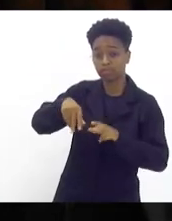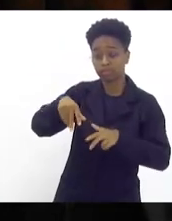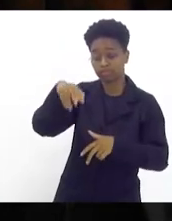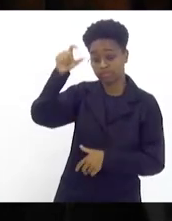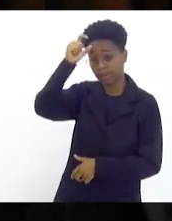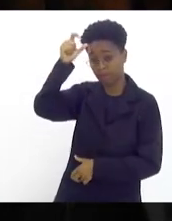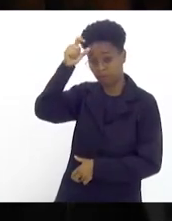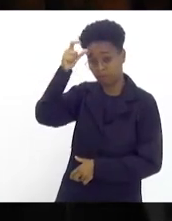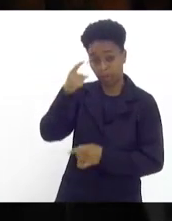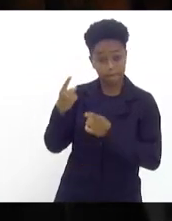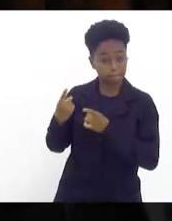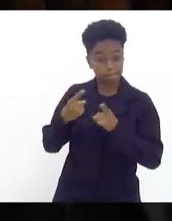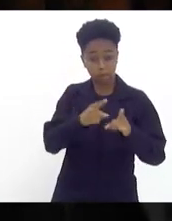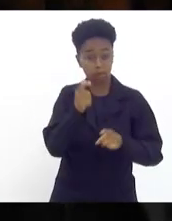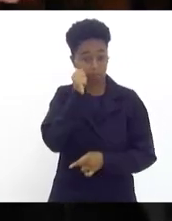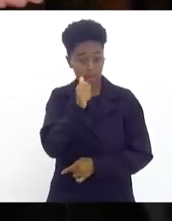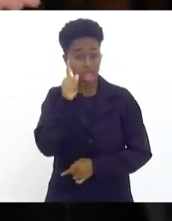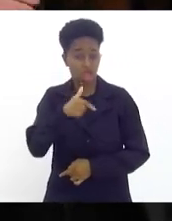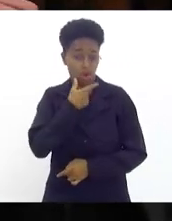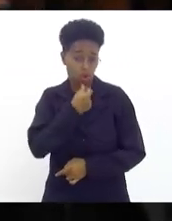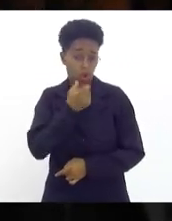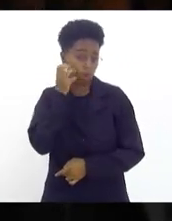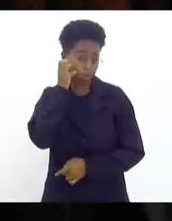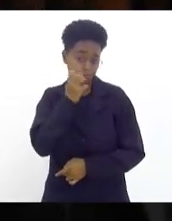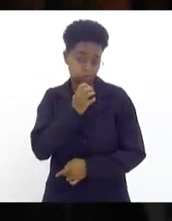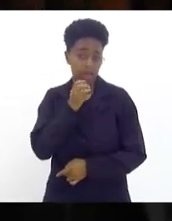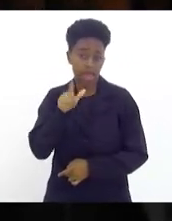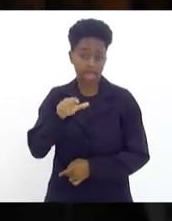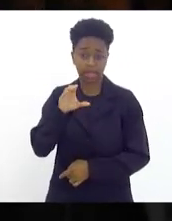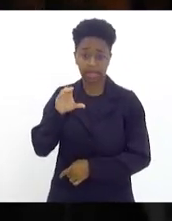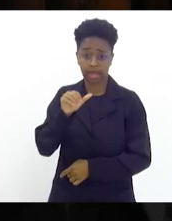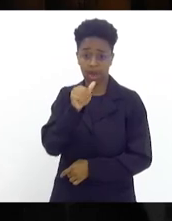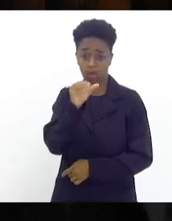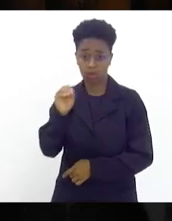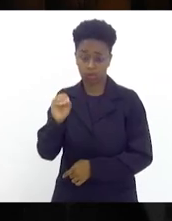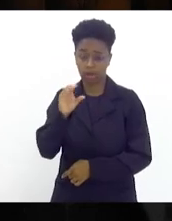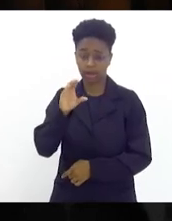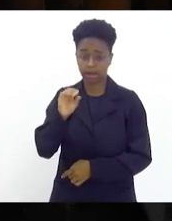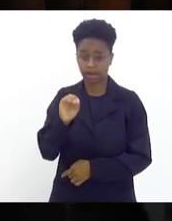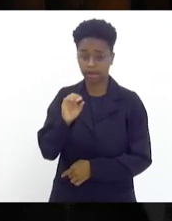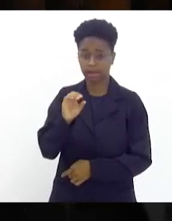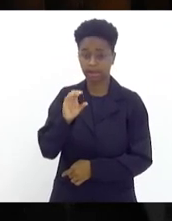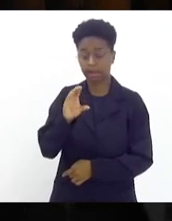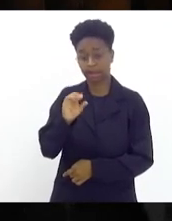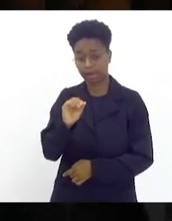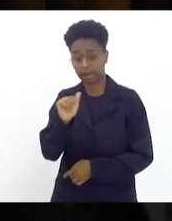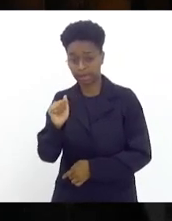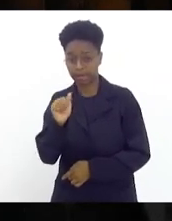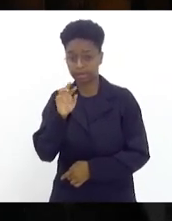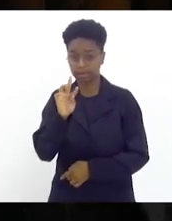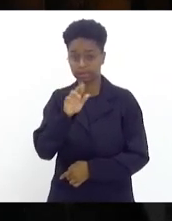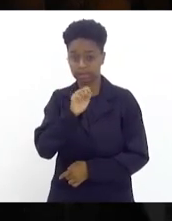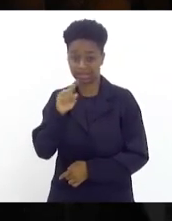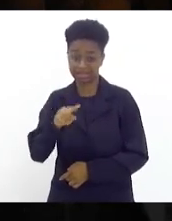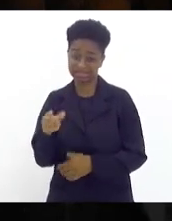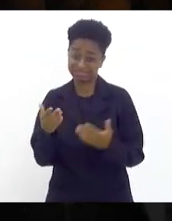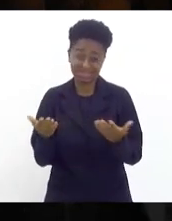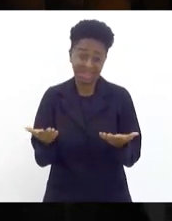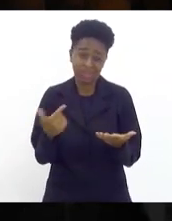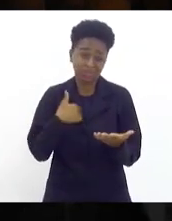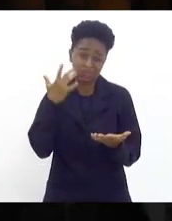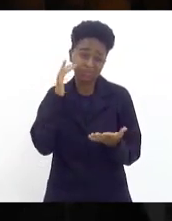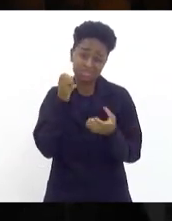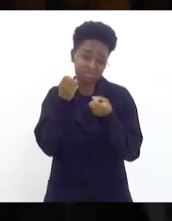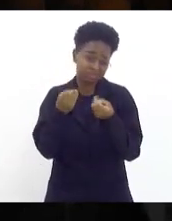sendo que era um homem barbudo um verdadeiro cãocatraz Então chega a ser assim não sei nem